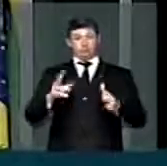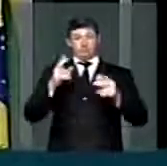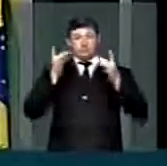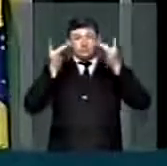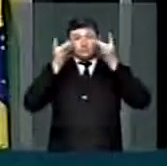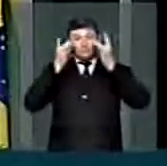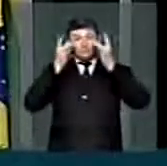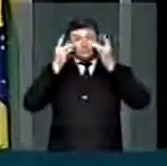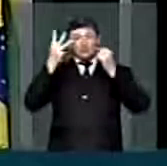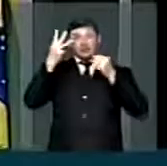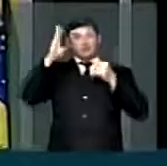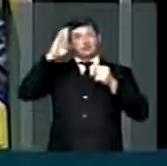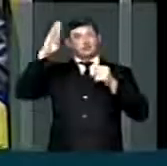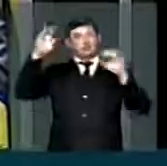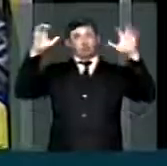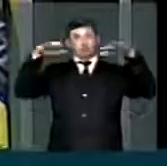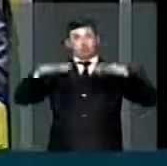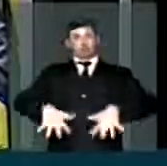grandes inundações.